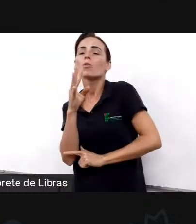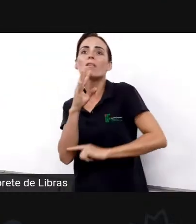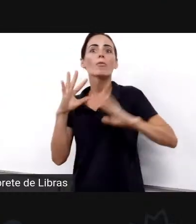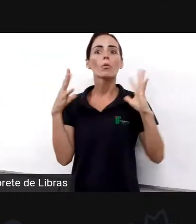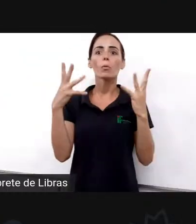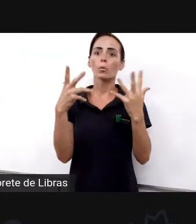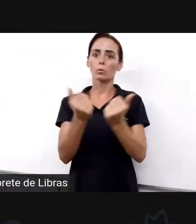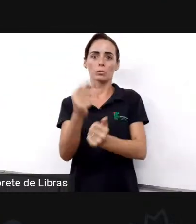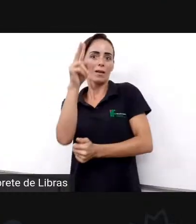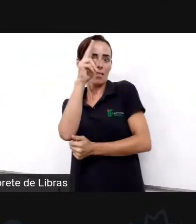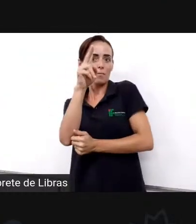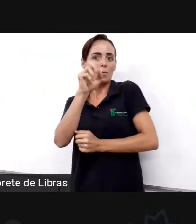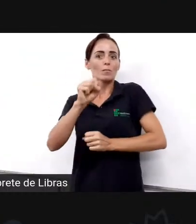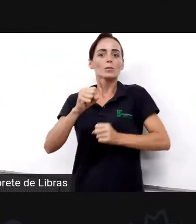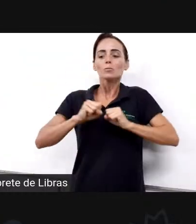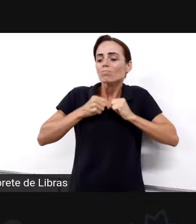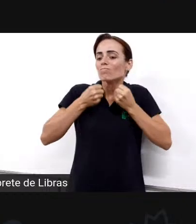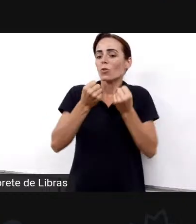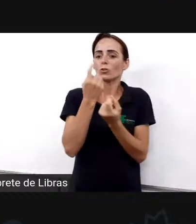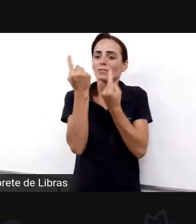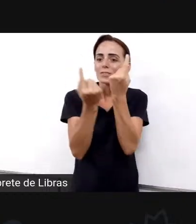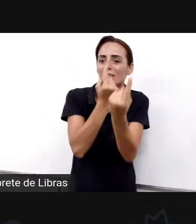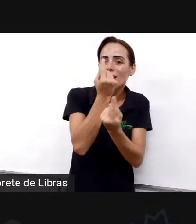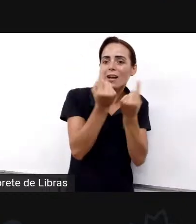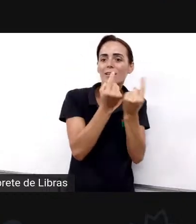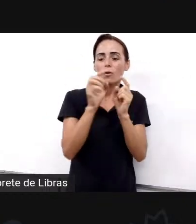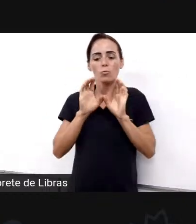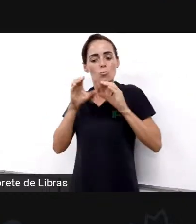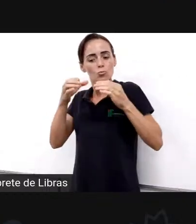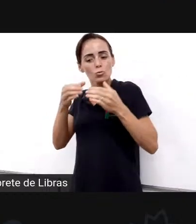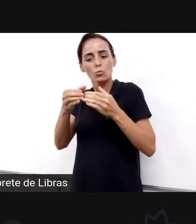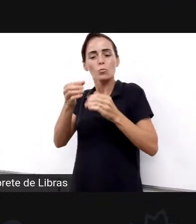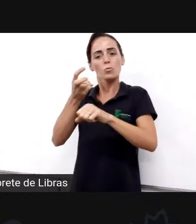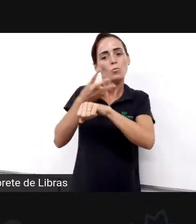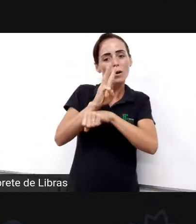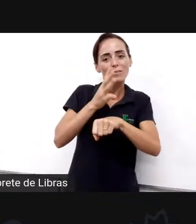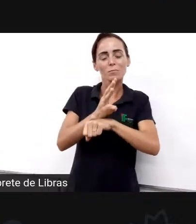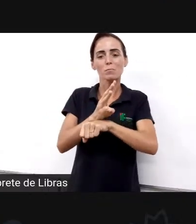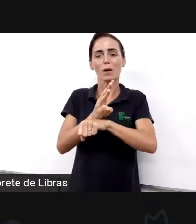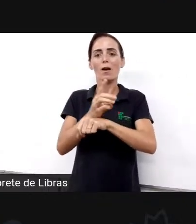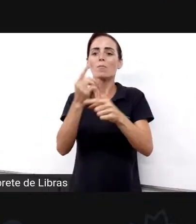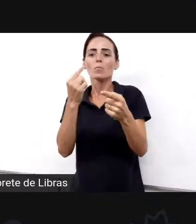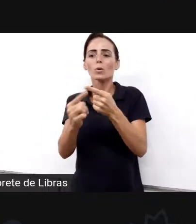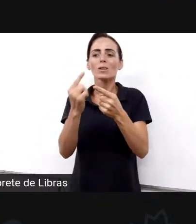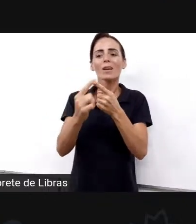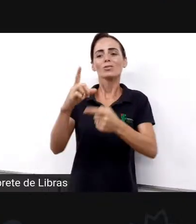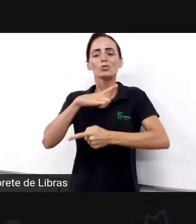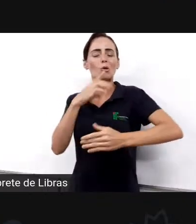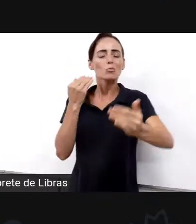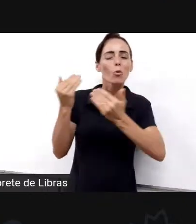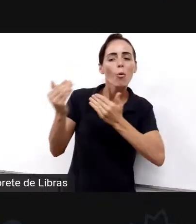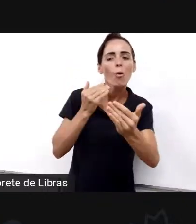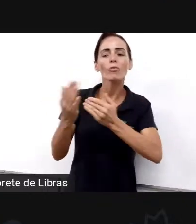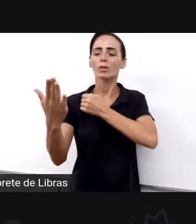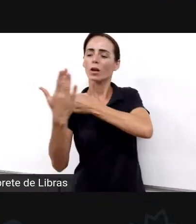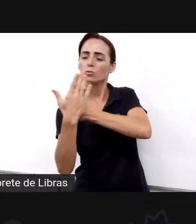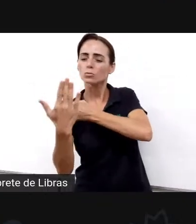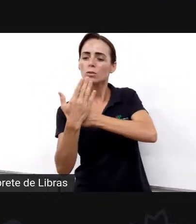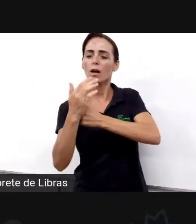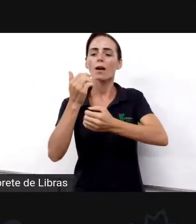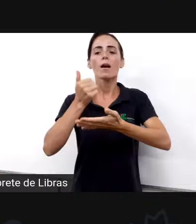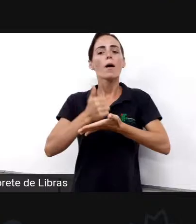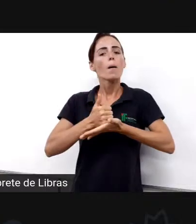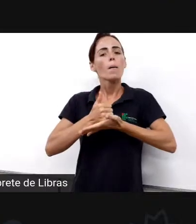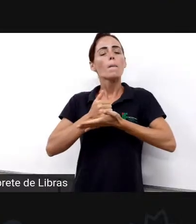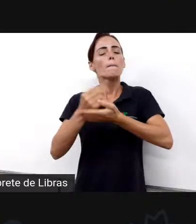Lembramos do esforço de todos, do grupo do WhatsApp para sanar nossas dúvidas, da paciência da nossa tutora